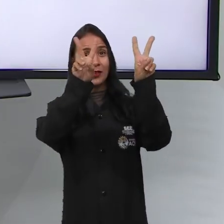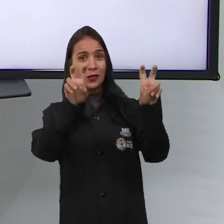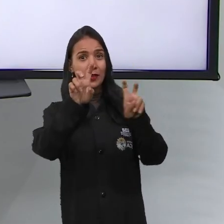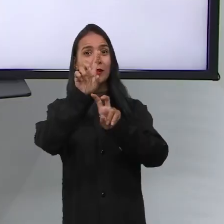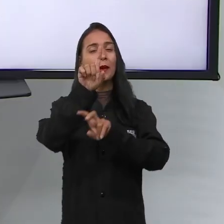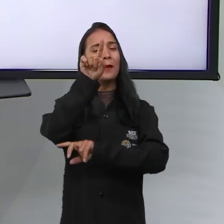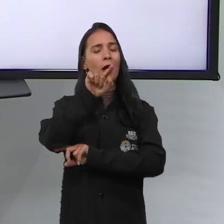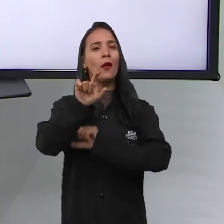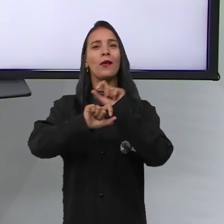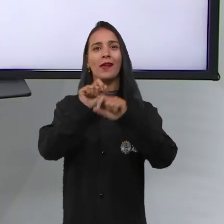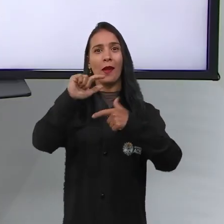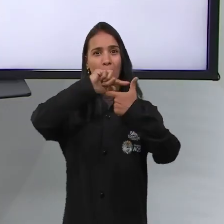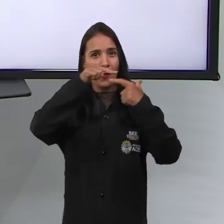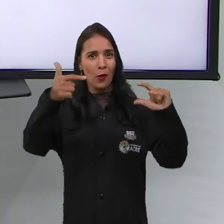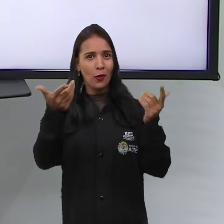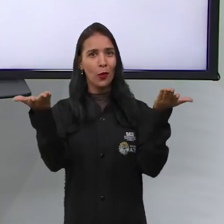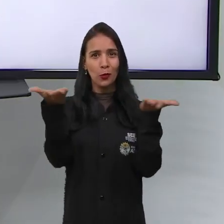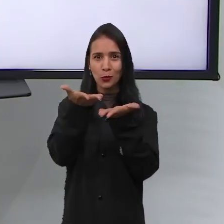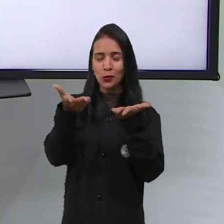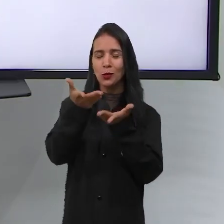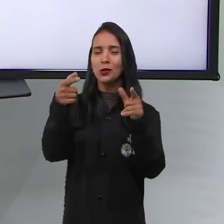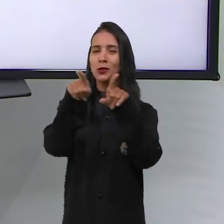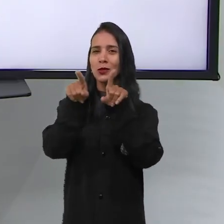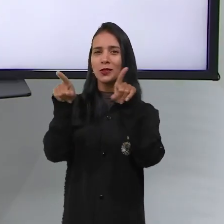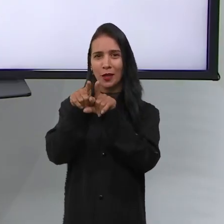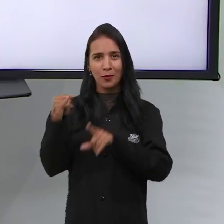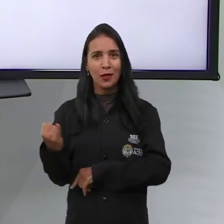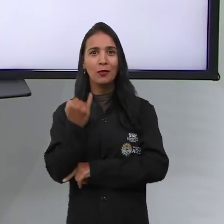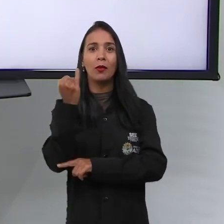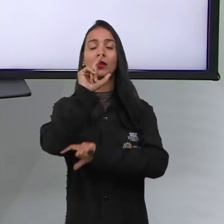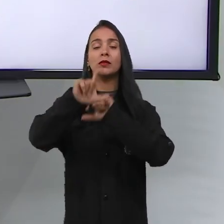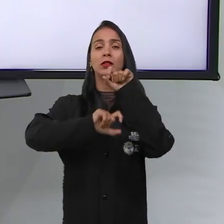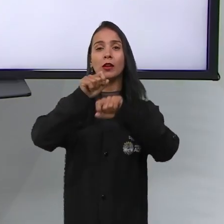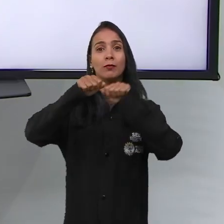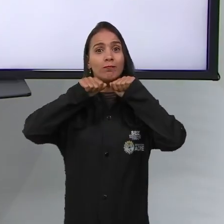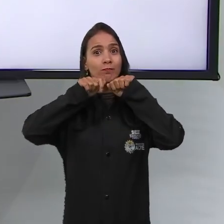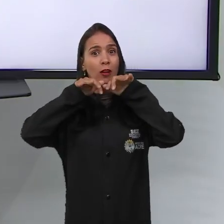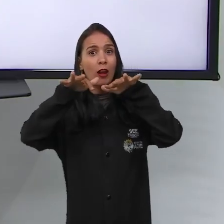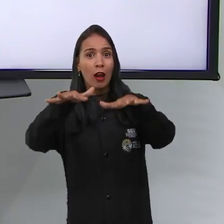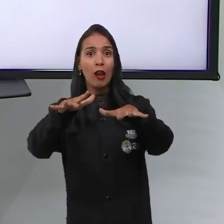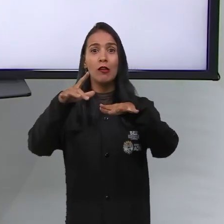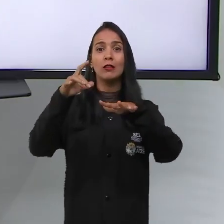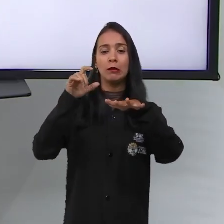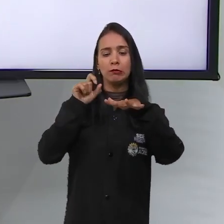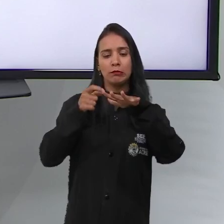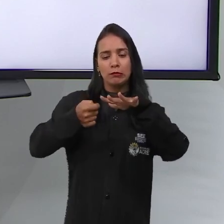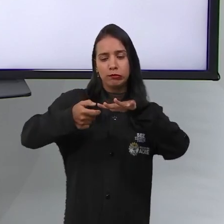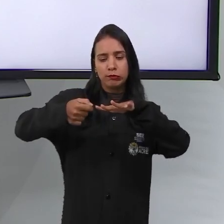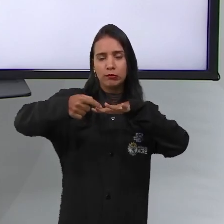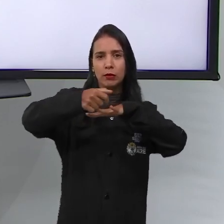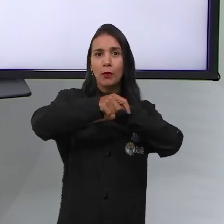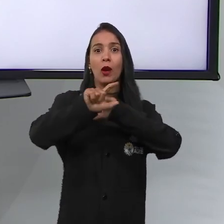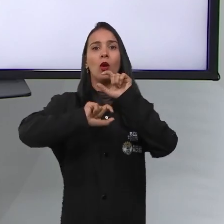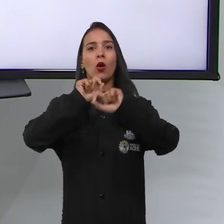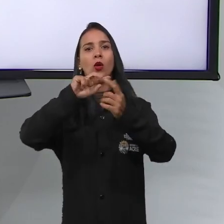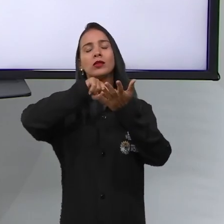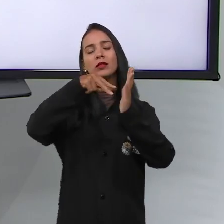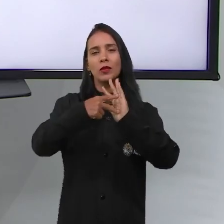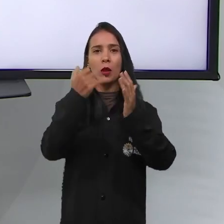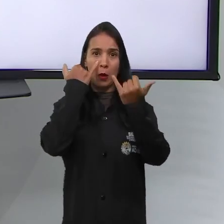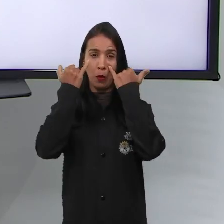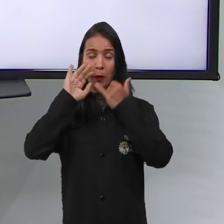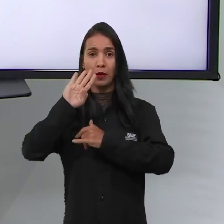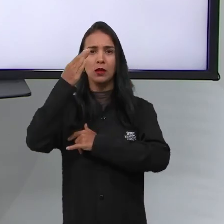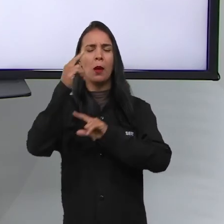assunto atual e muito importante, que é a disseminação de fake news. Mas o que é fake news? Por